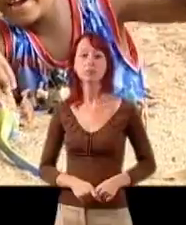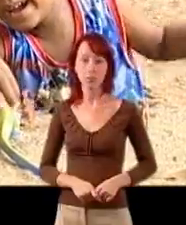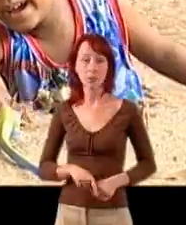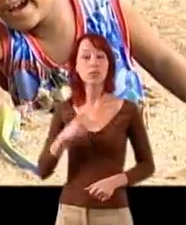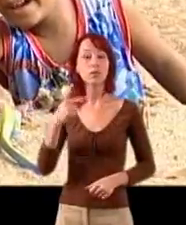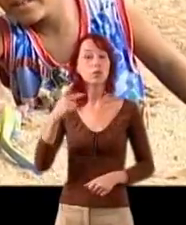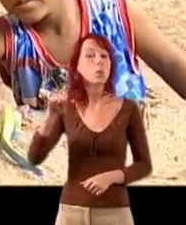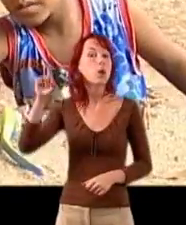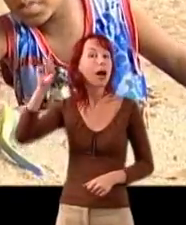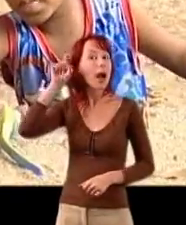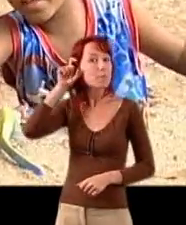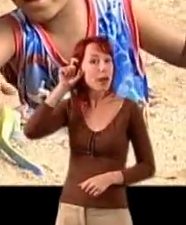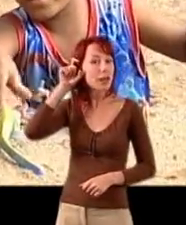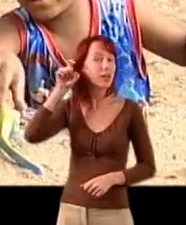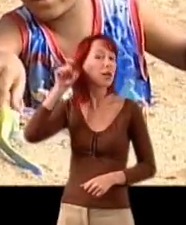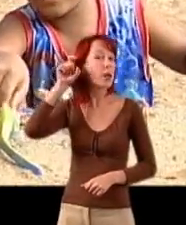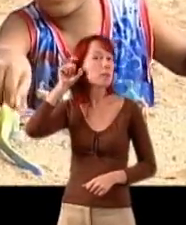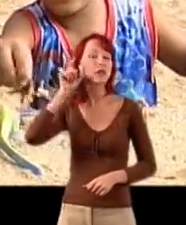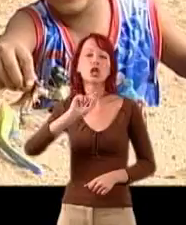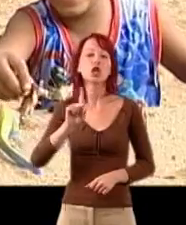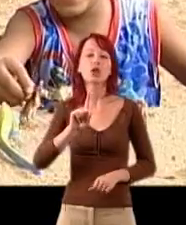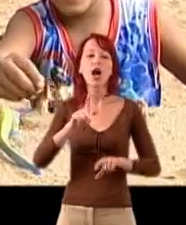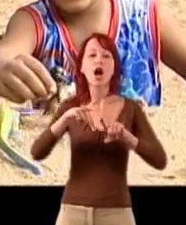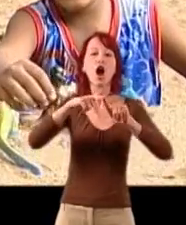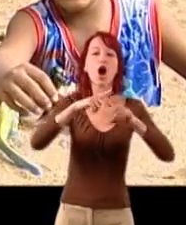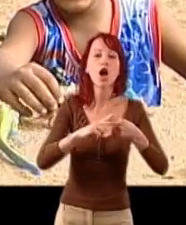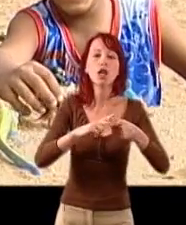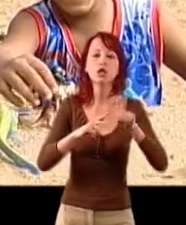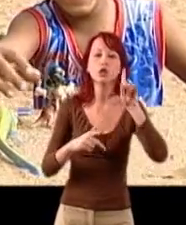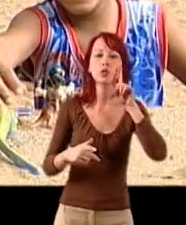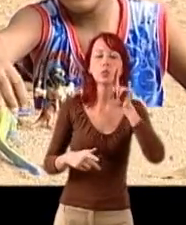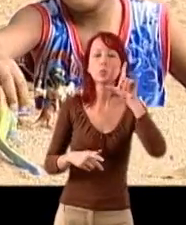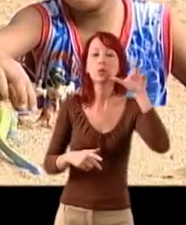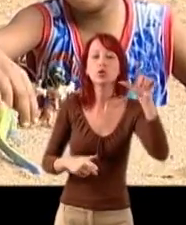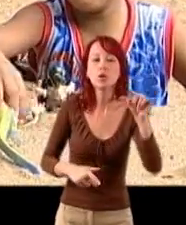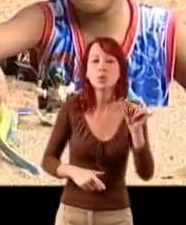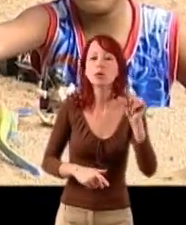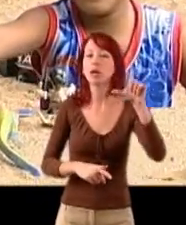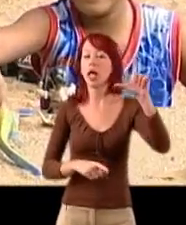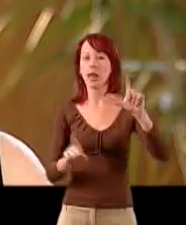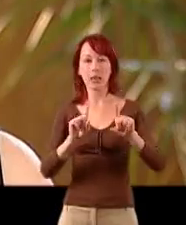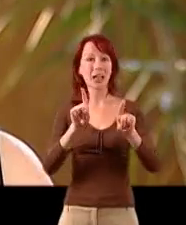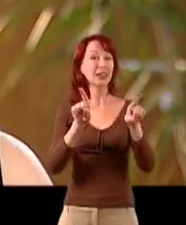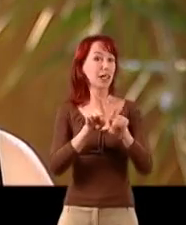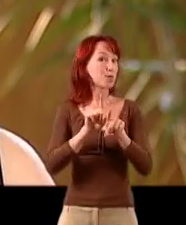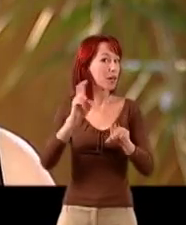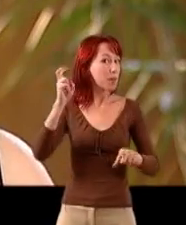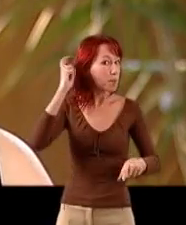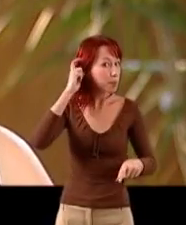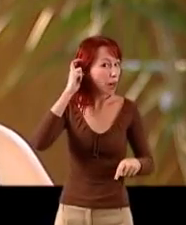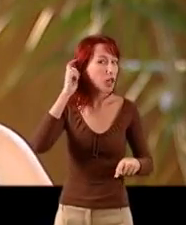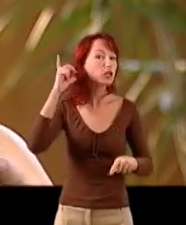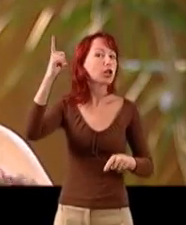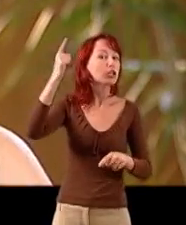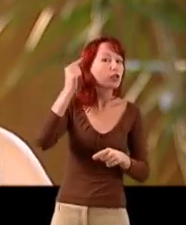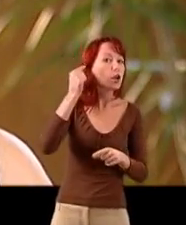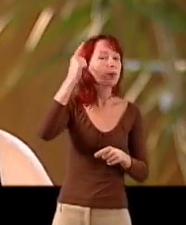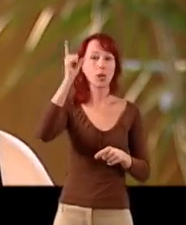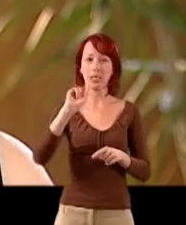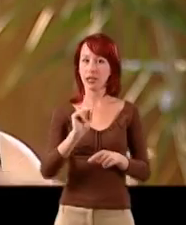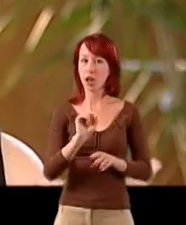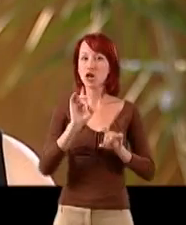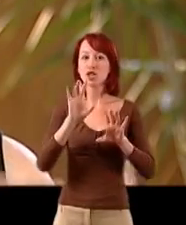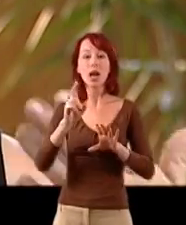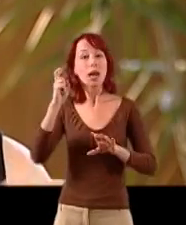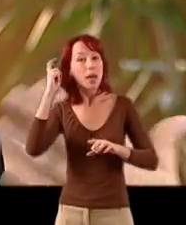O aparelho auditivo, ele não corrige o grau da surdez, nem o implante coclear, né? Eles melhoram